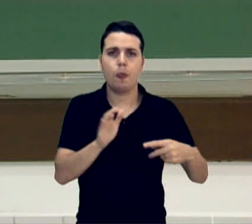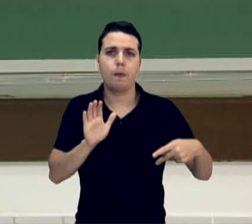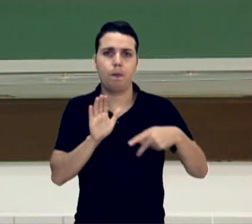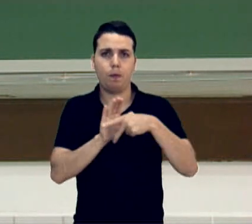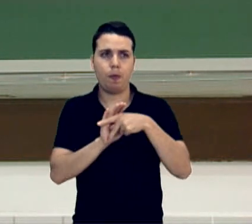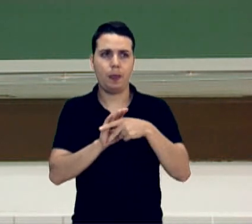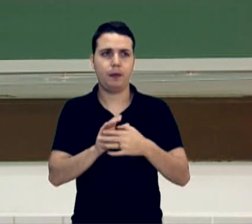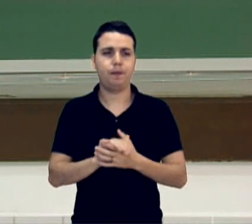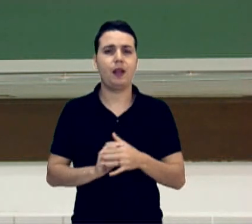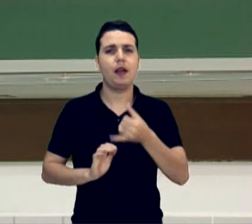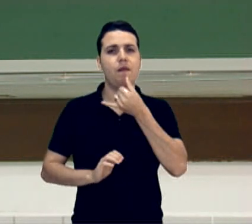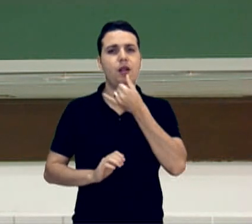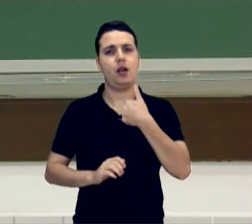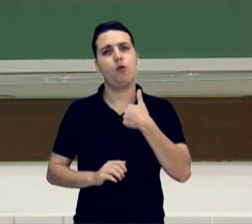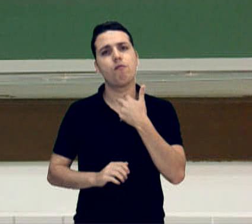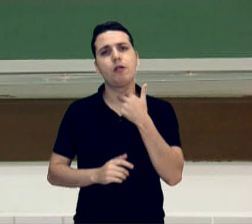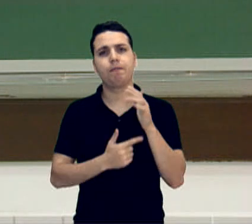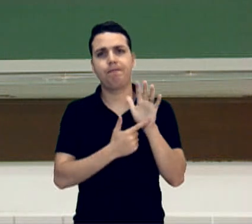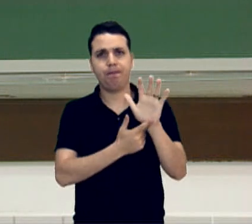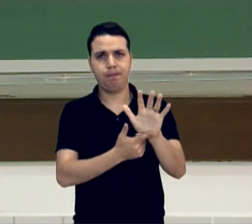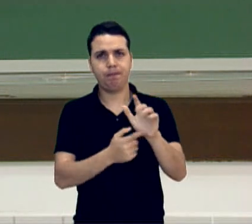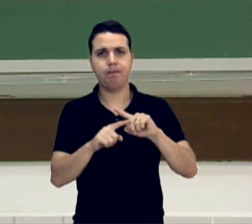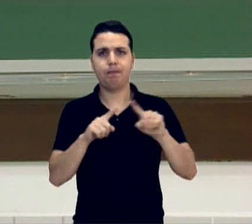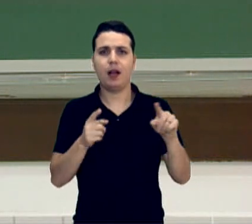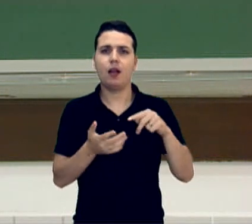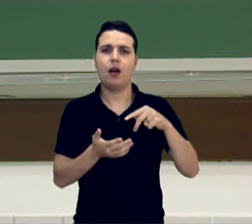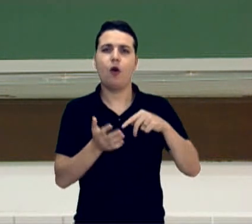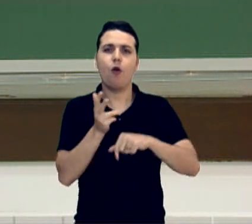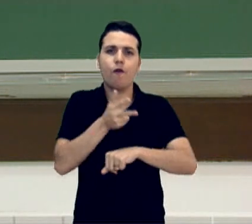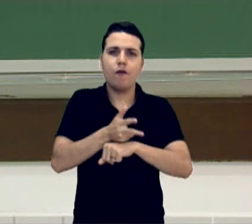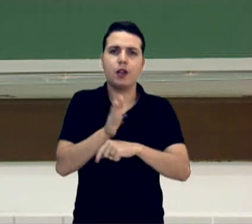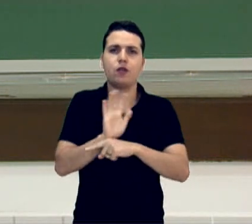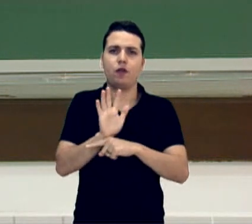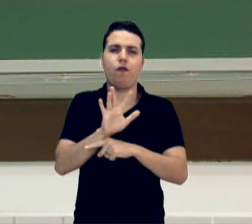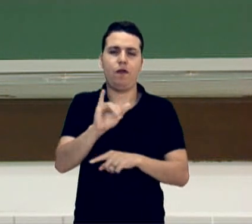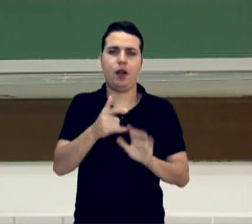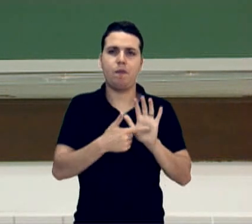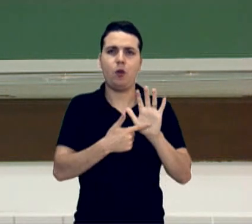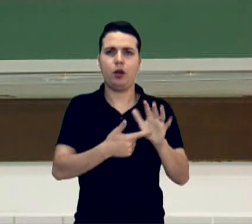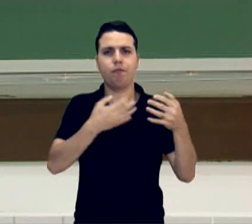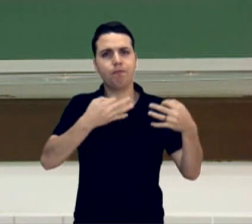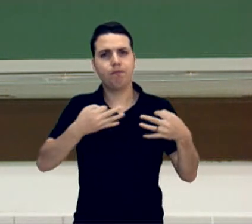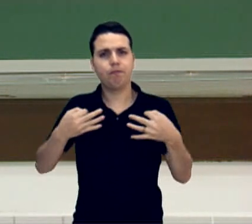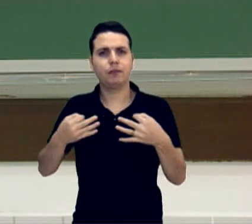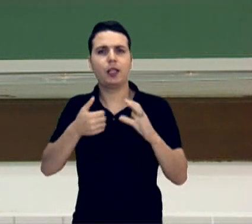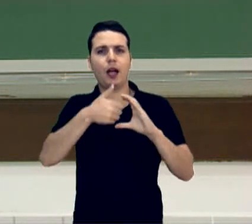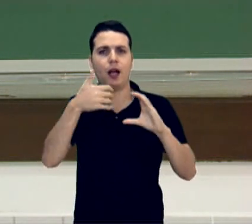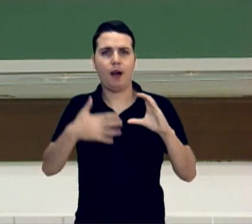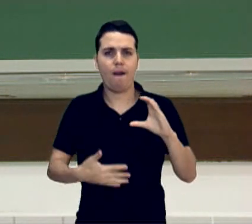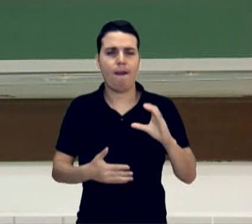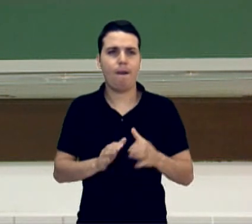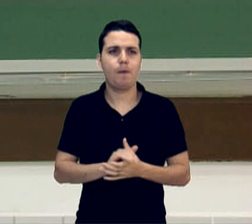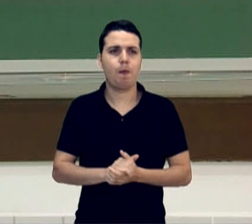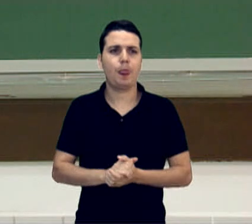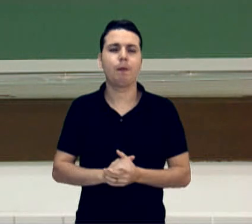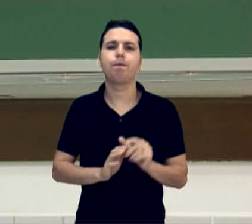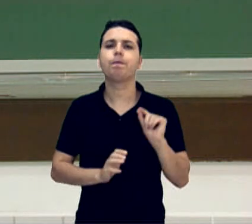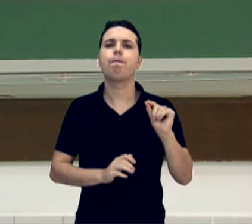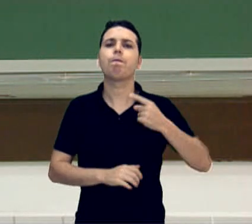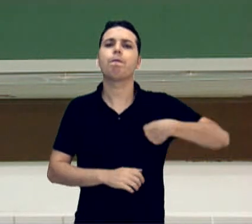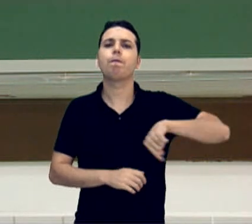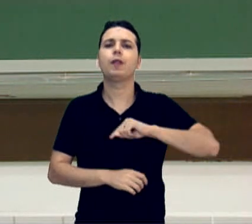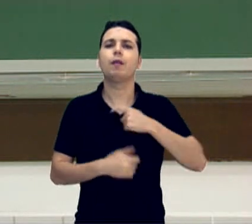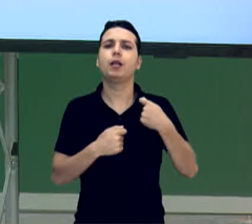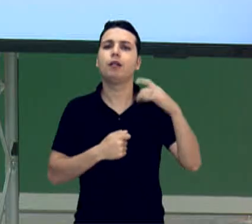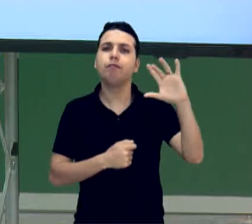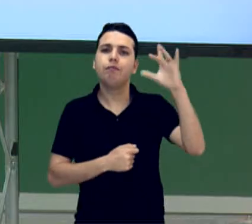que infelizmente a prof não consegue demonstrar, mas os vídeos vão mostrar direitinho essas características. Então, o que a gente tem que